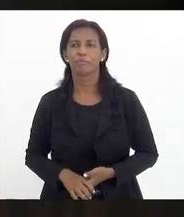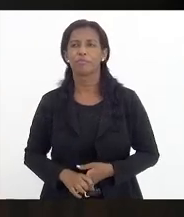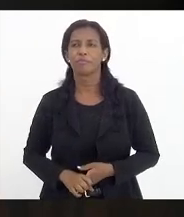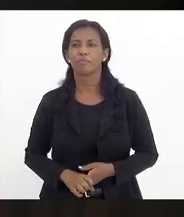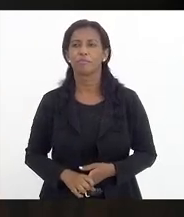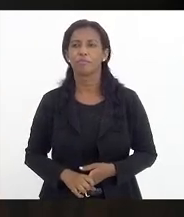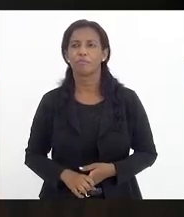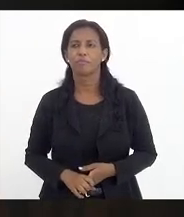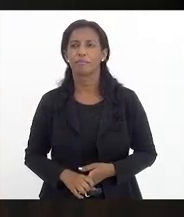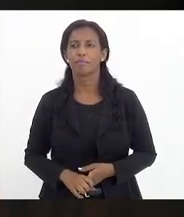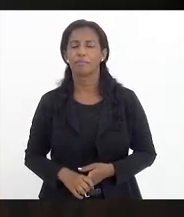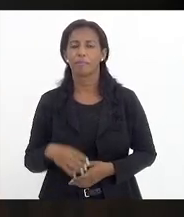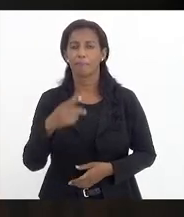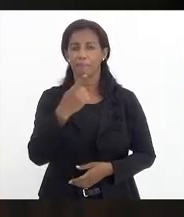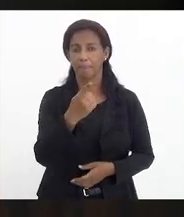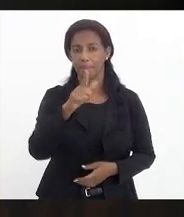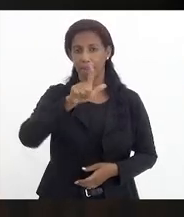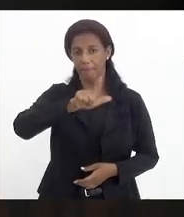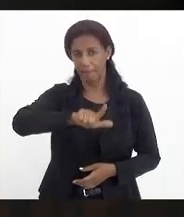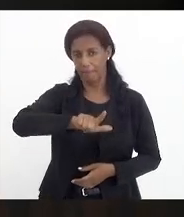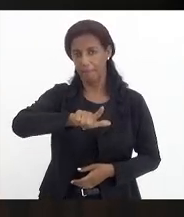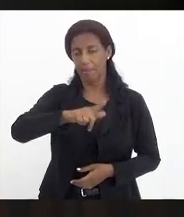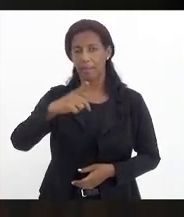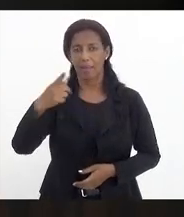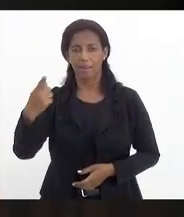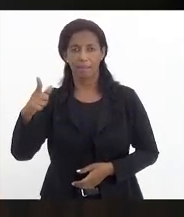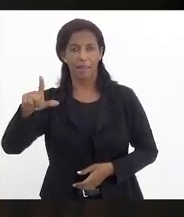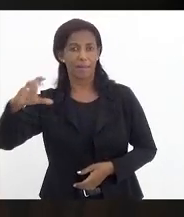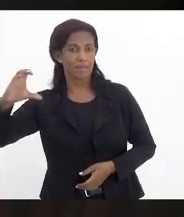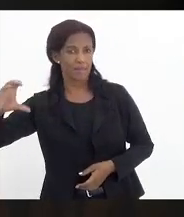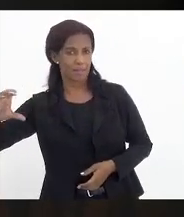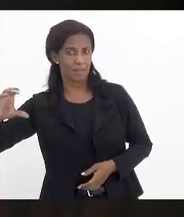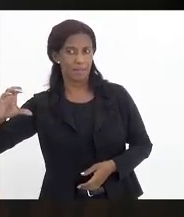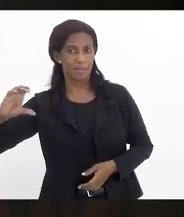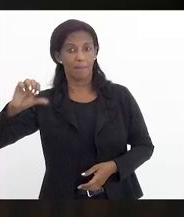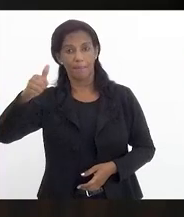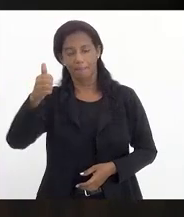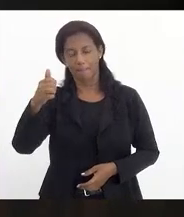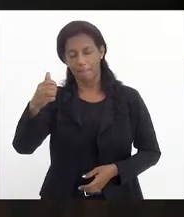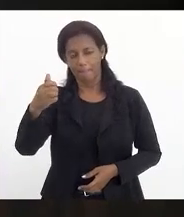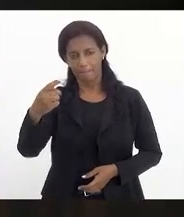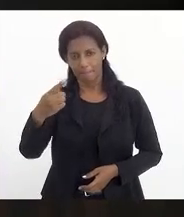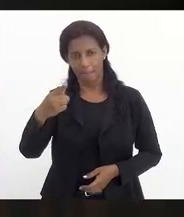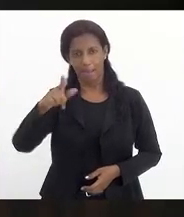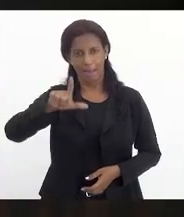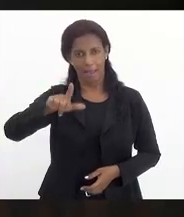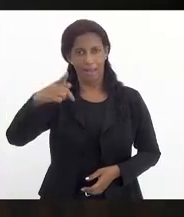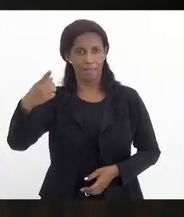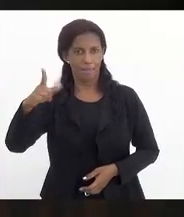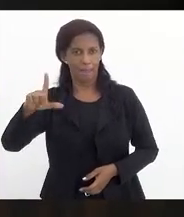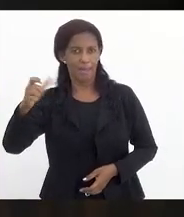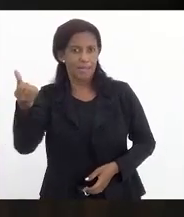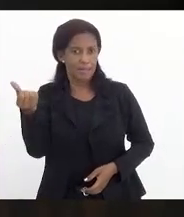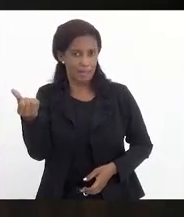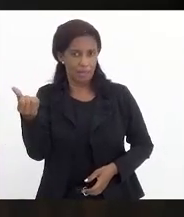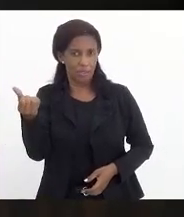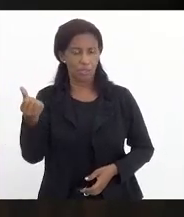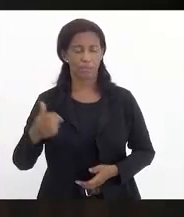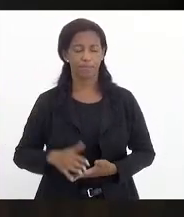Na verdade, PL e PLC. PL6. A ideia é que a gente